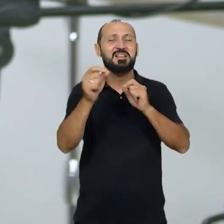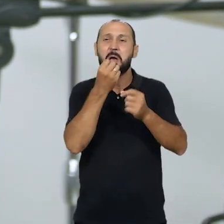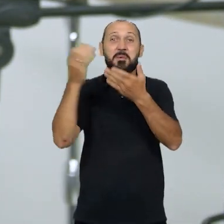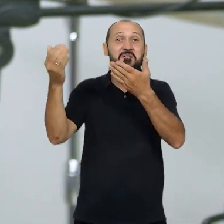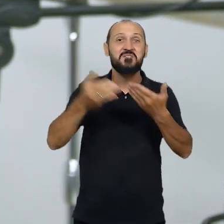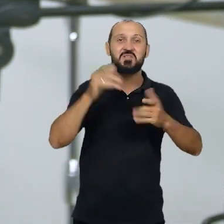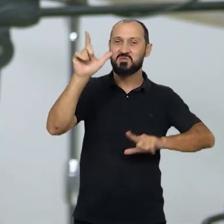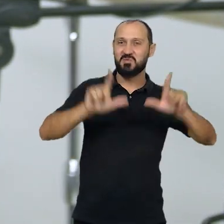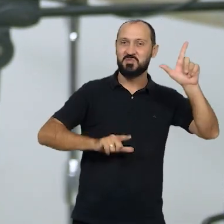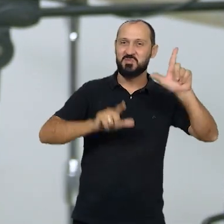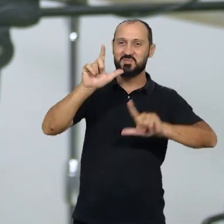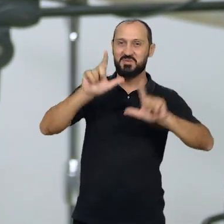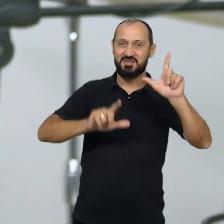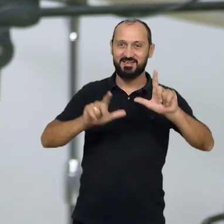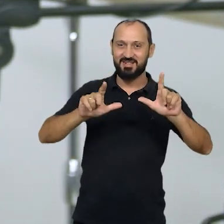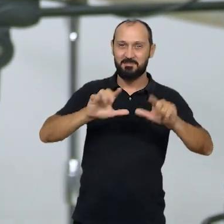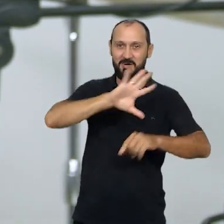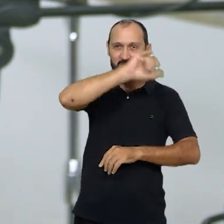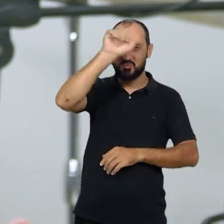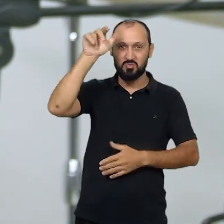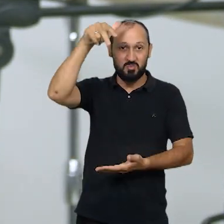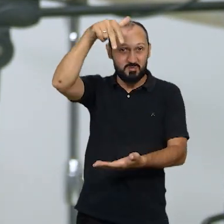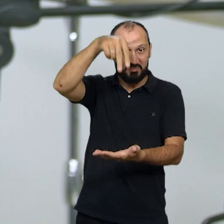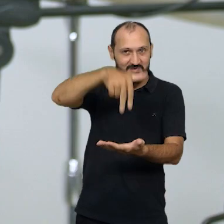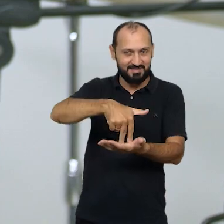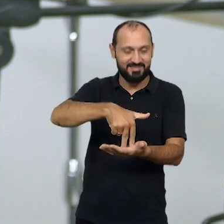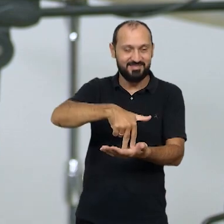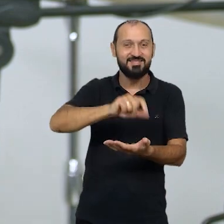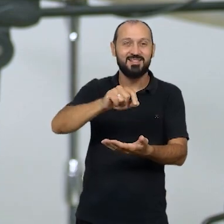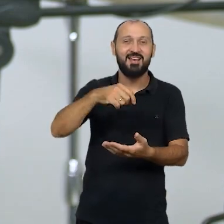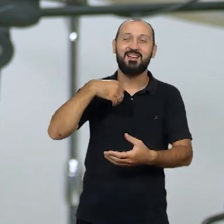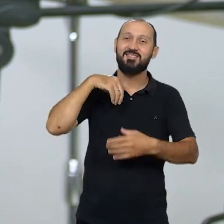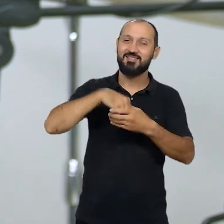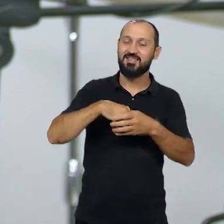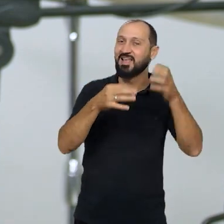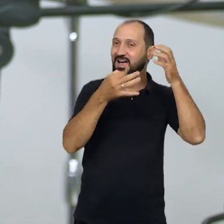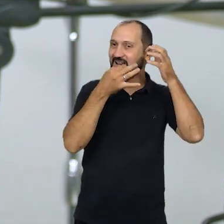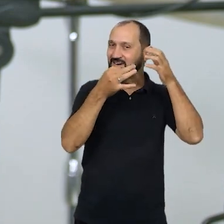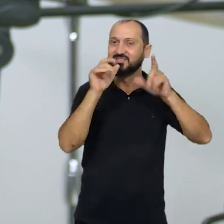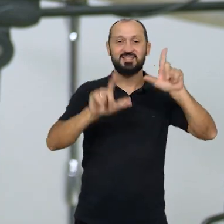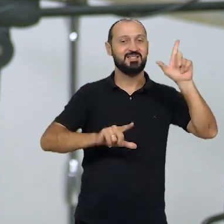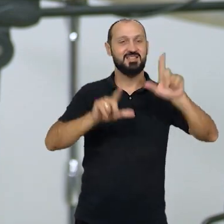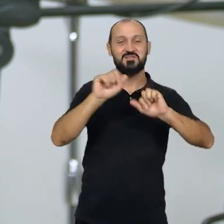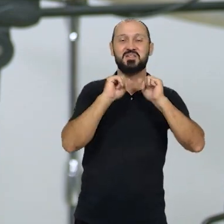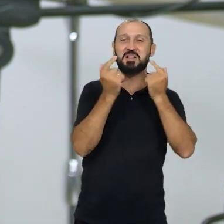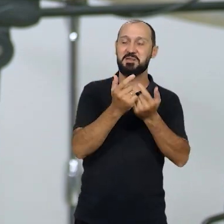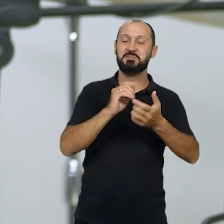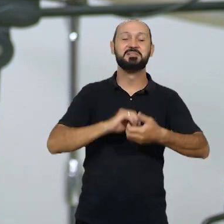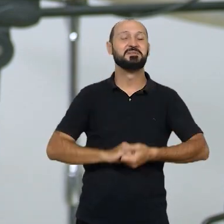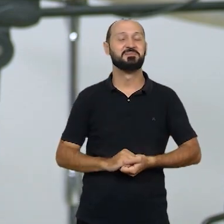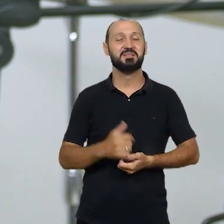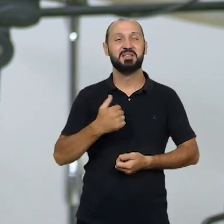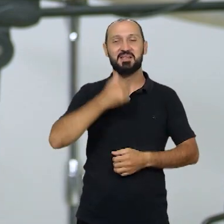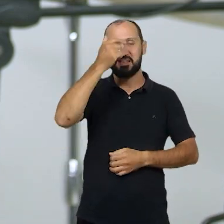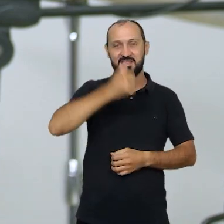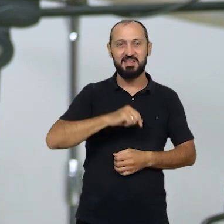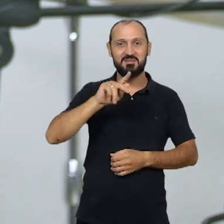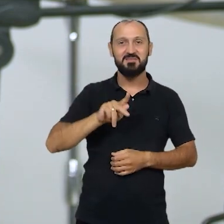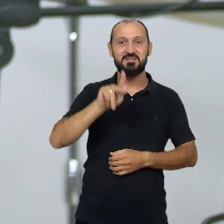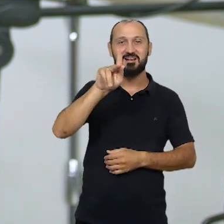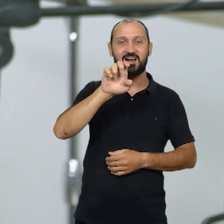pessoal, bem-vindos a mais uma edição do Talento Regional aqui na sua rádio e TV Alemes. Eu aqui,